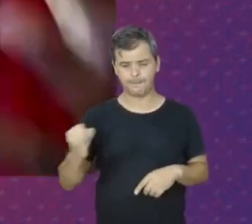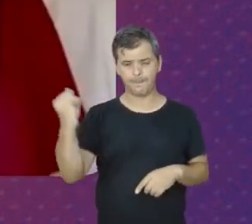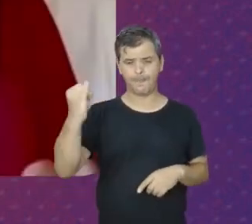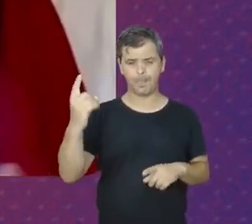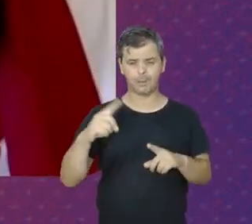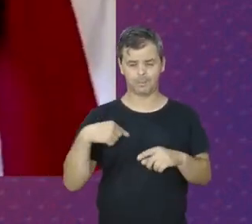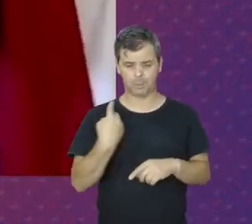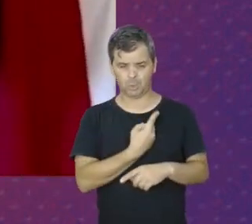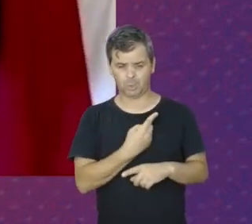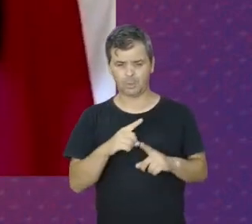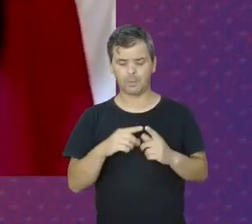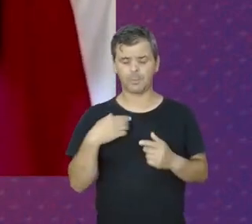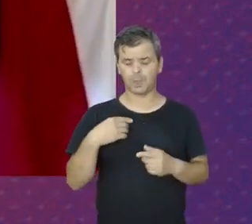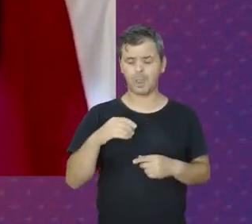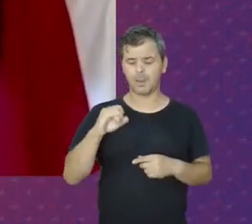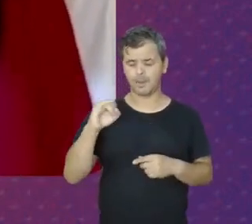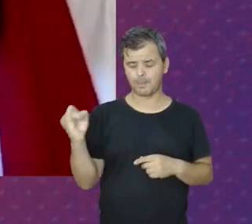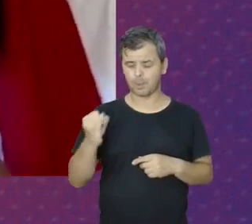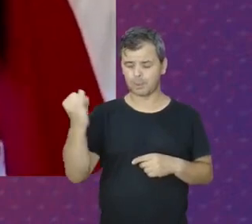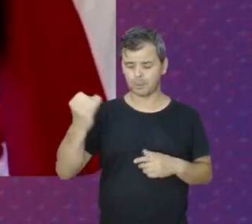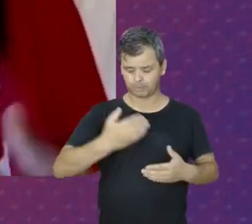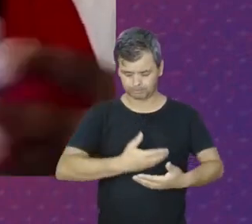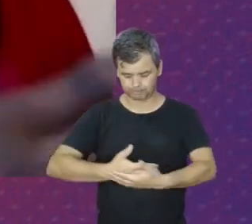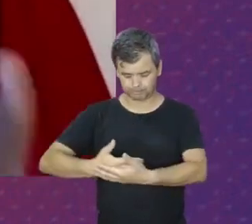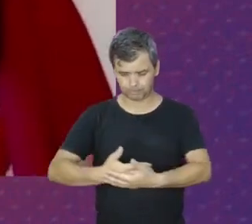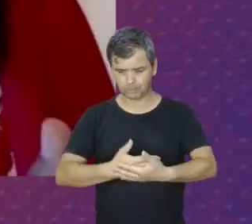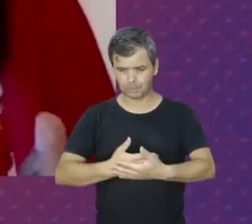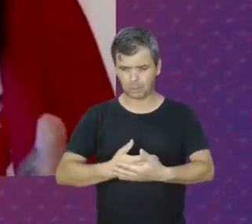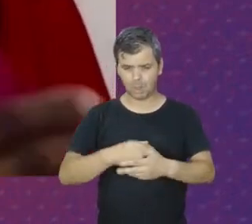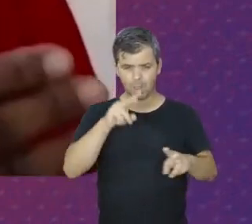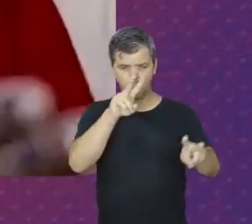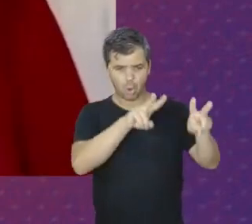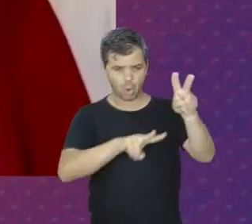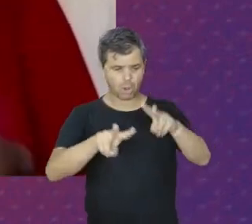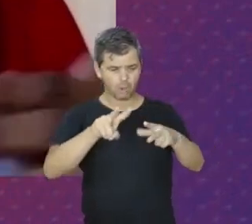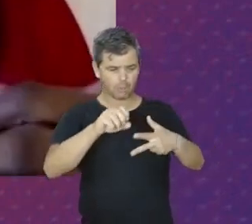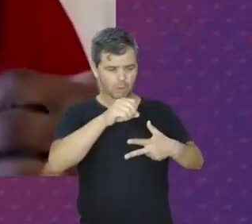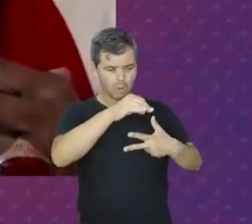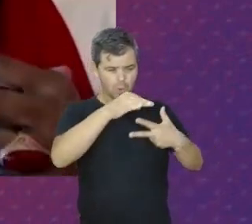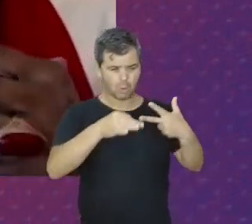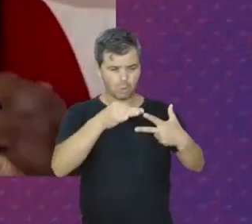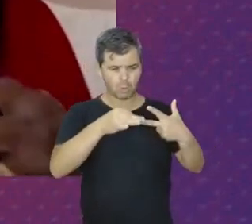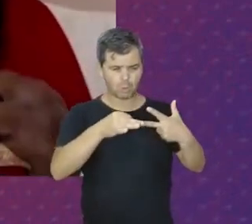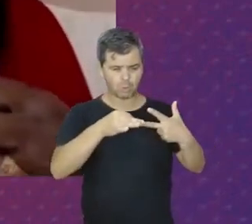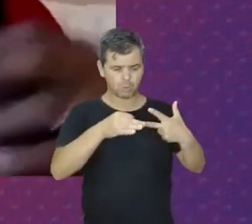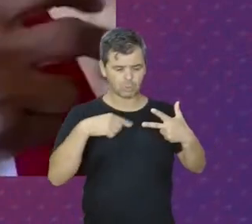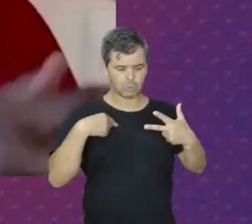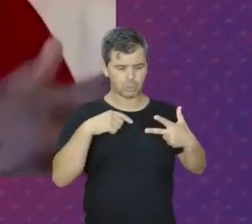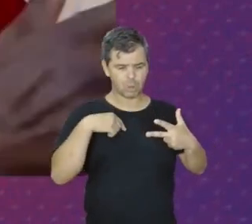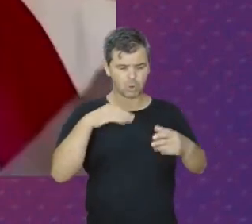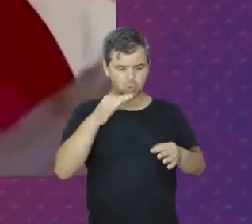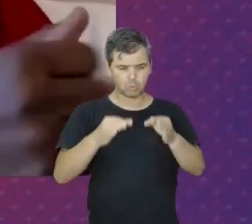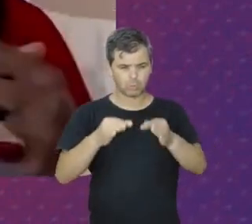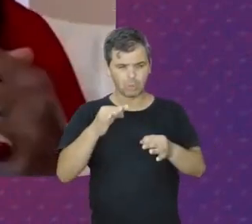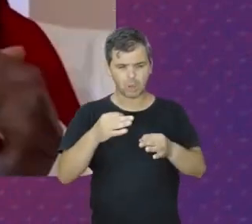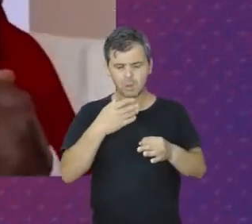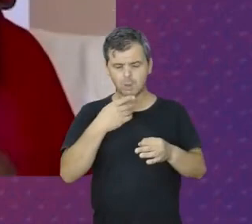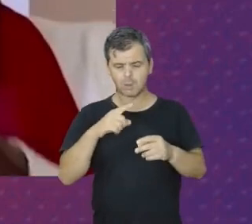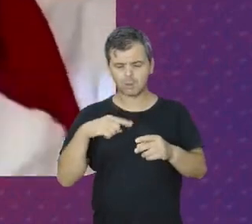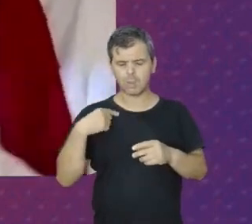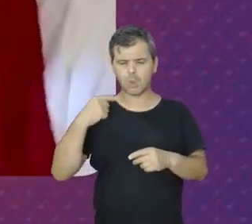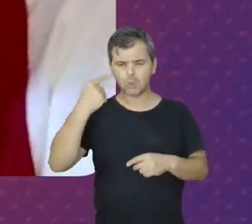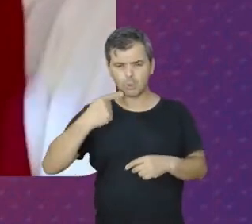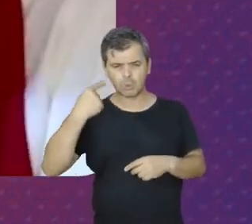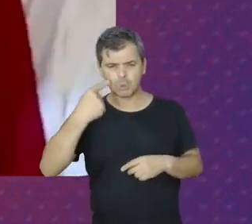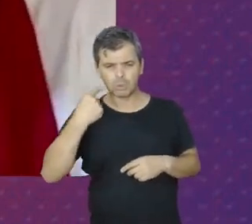importante demais para uma criança negra olhar para o judiciário e ver que tem ali um juiz, que tem ali um advogado,